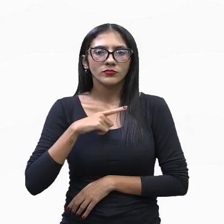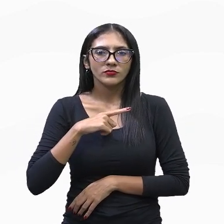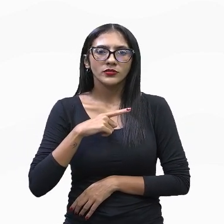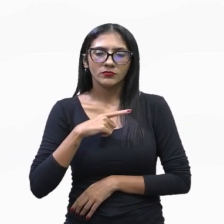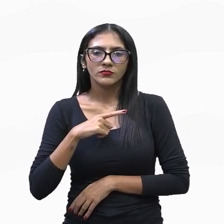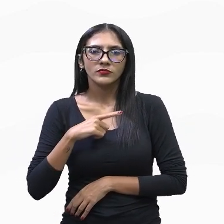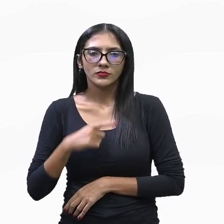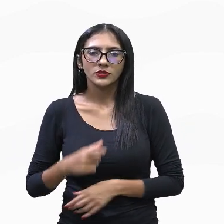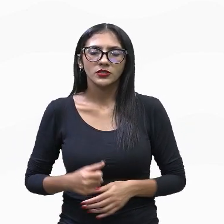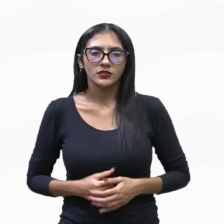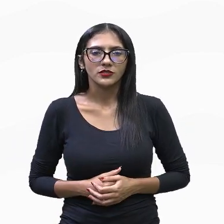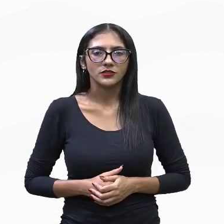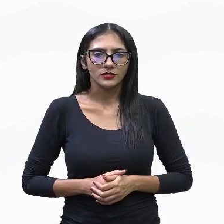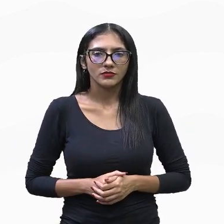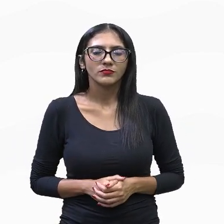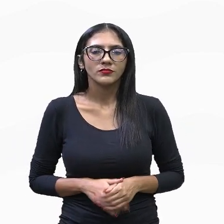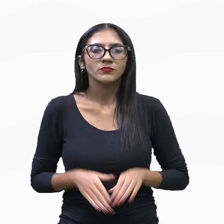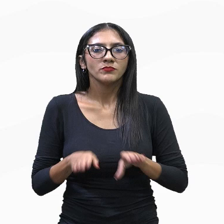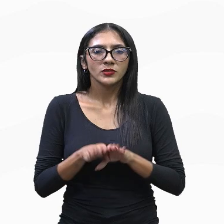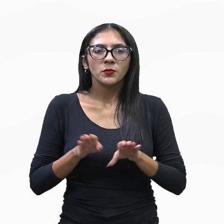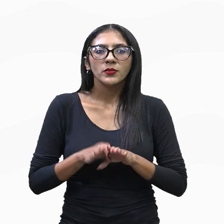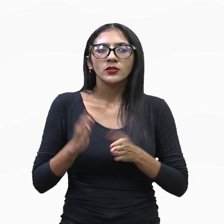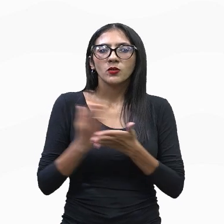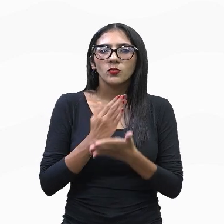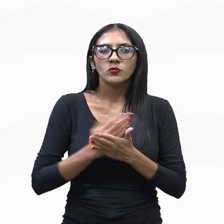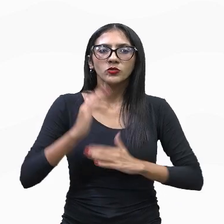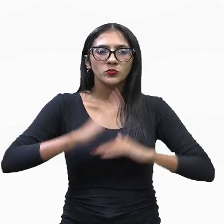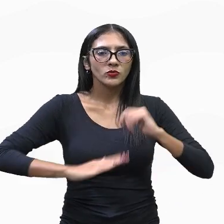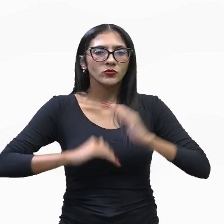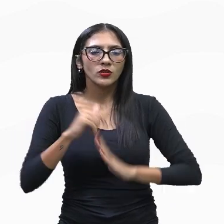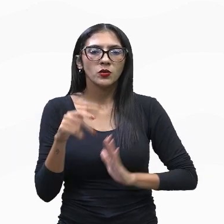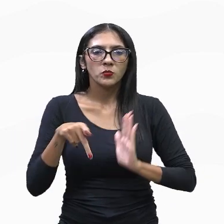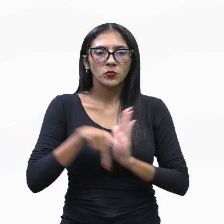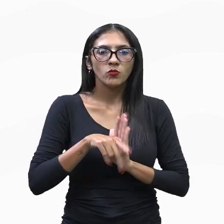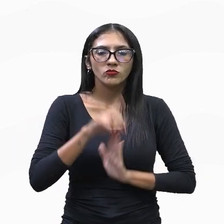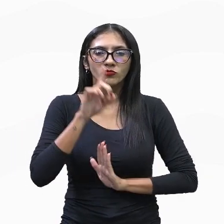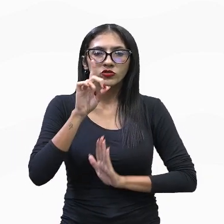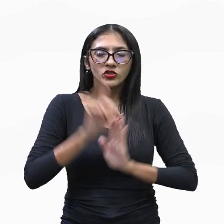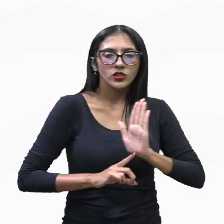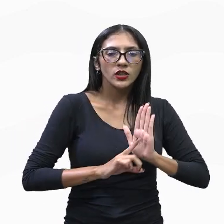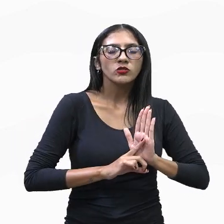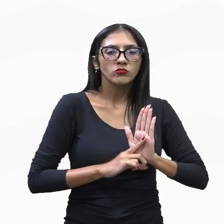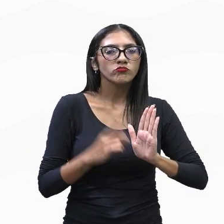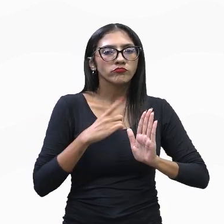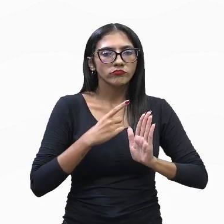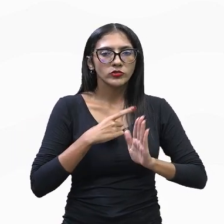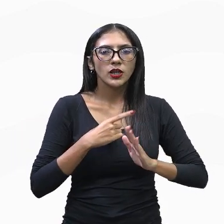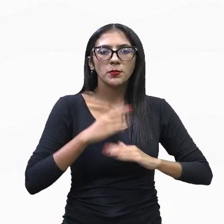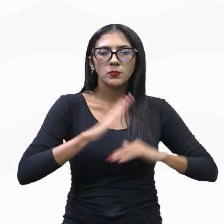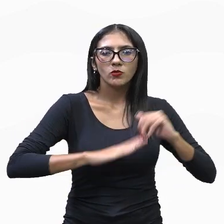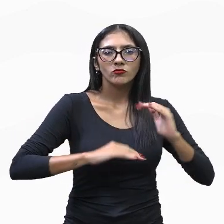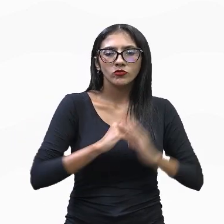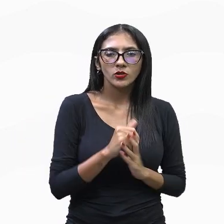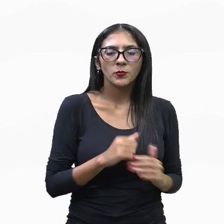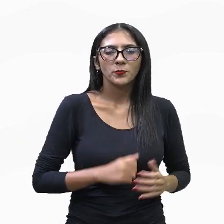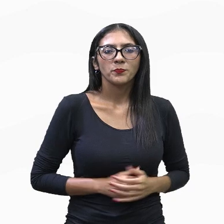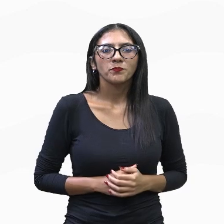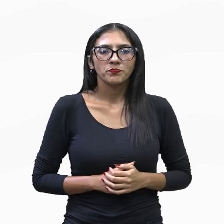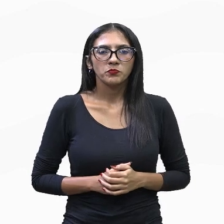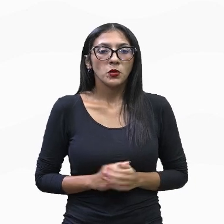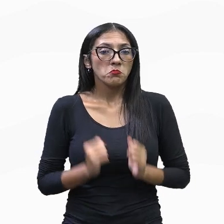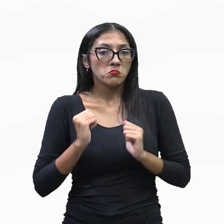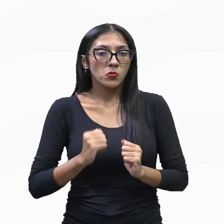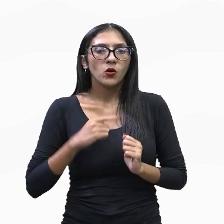exatamente para quem este profissional do direito está prestando seus serviços, que pode